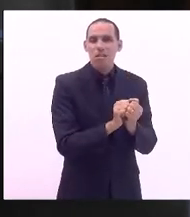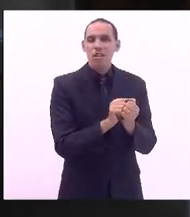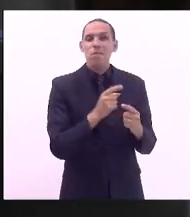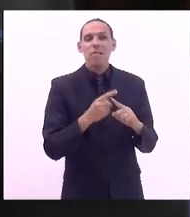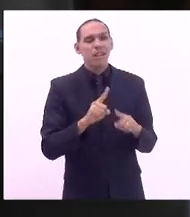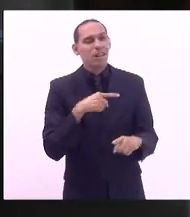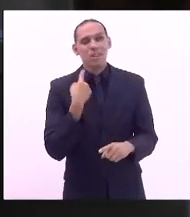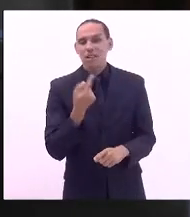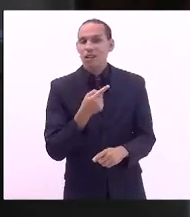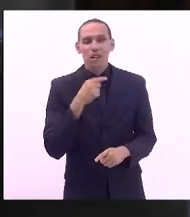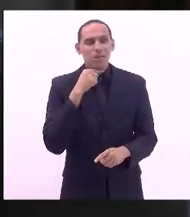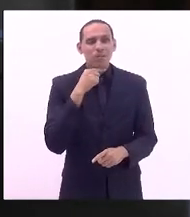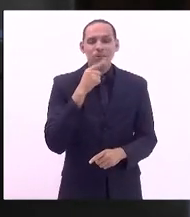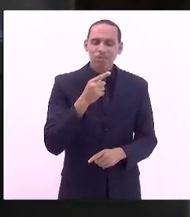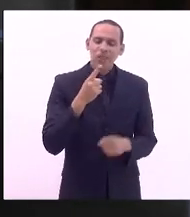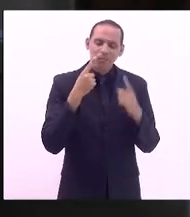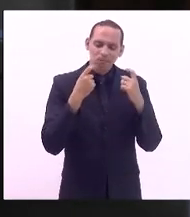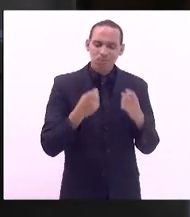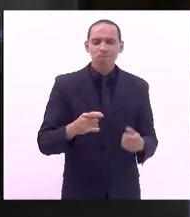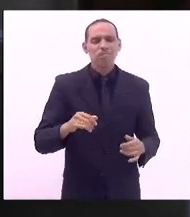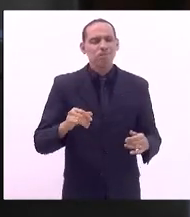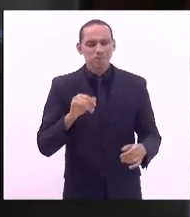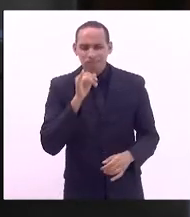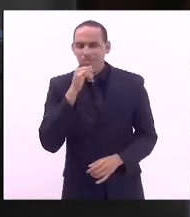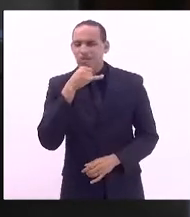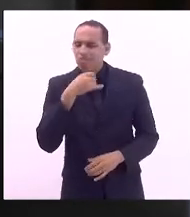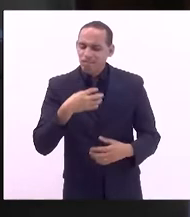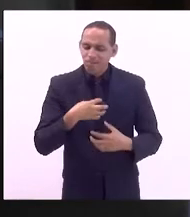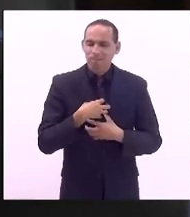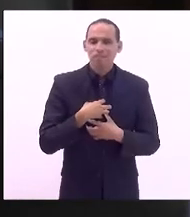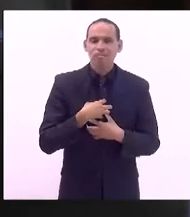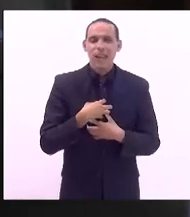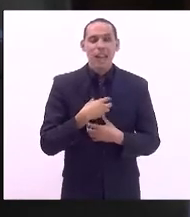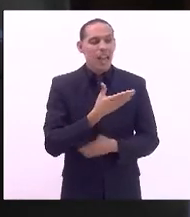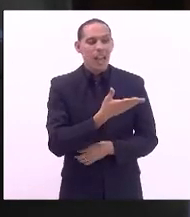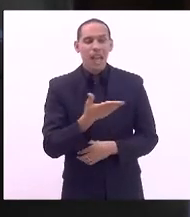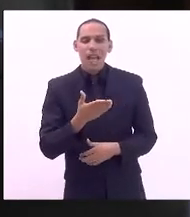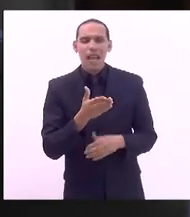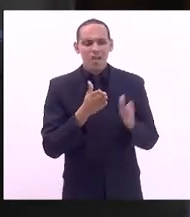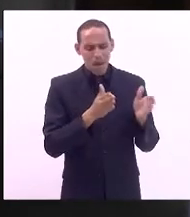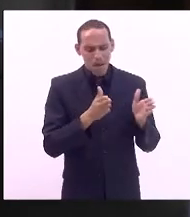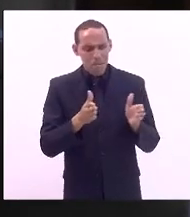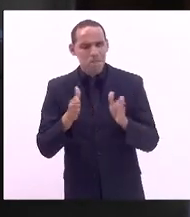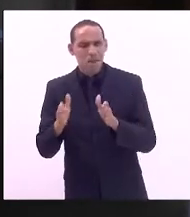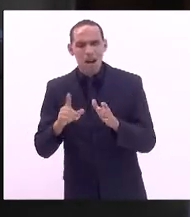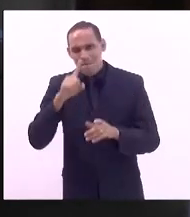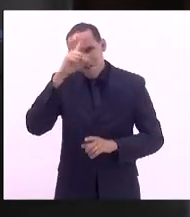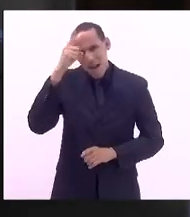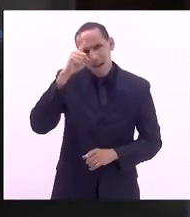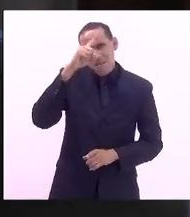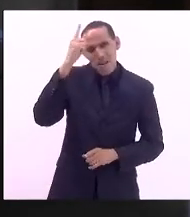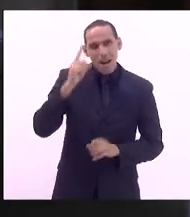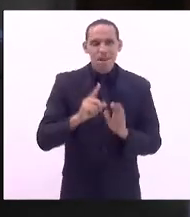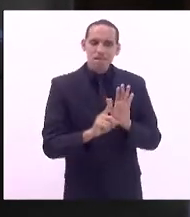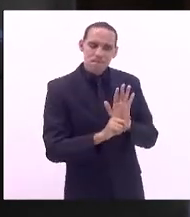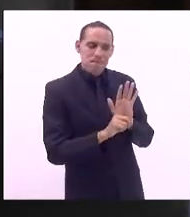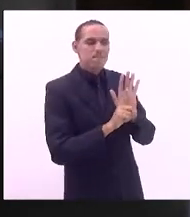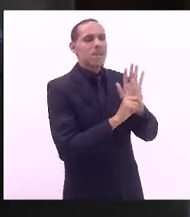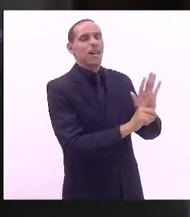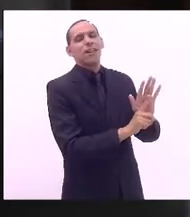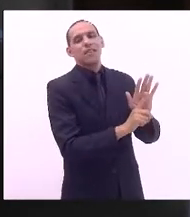conseguimos alcançar e eles inventavam eles organizavam eles estavam à frente